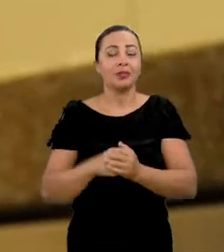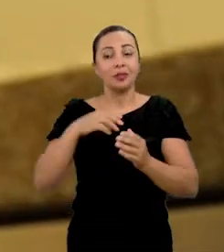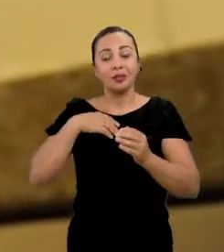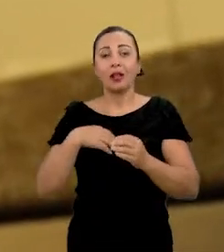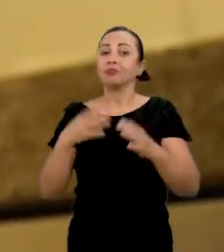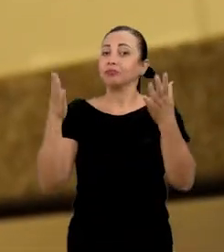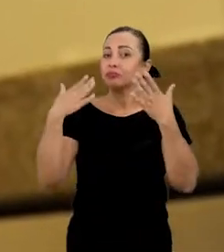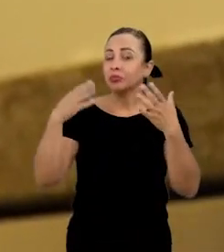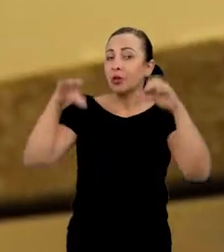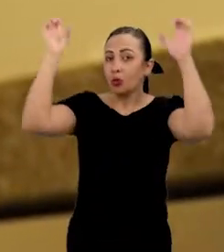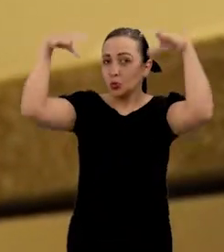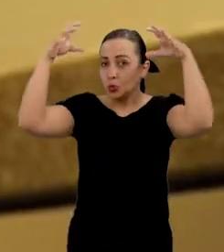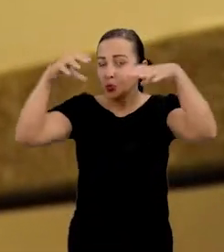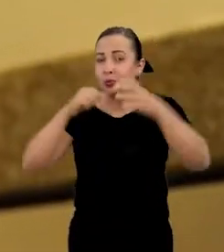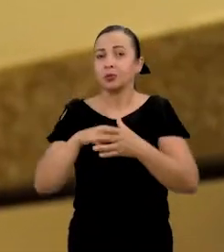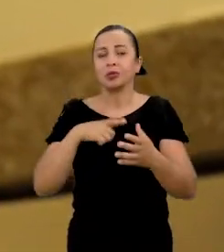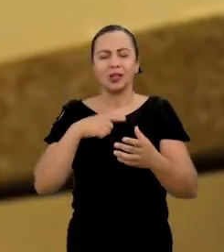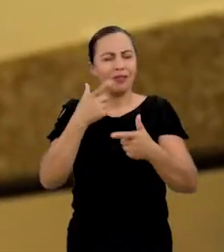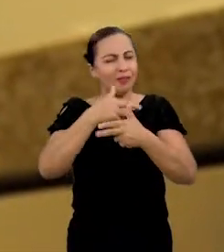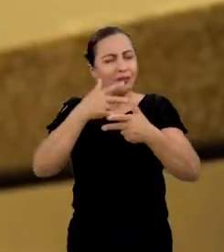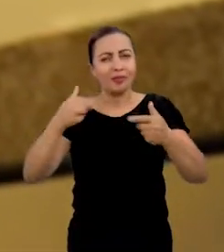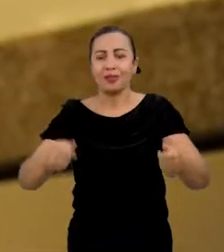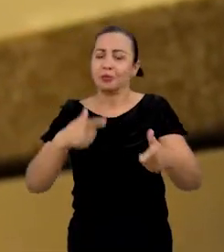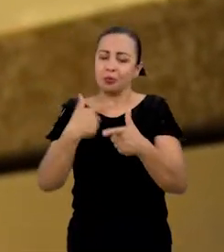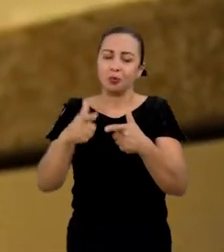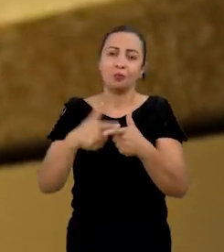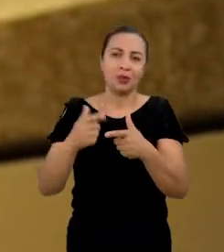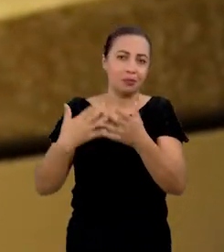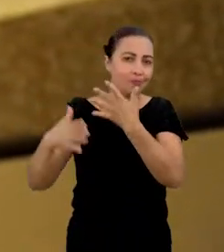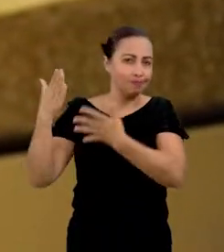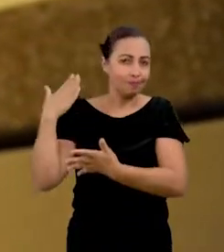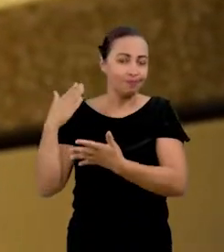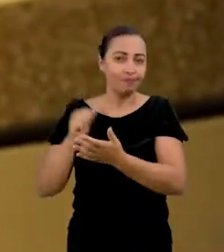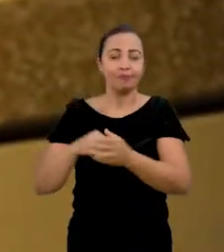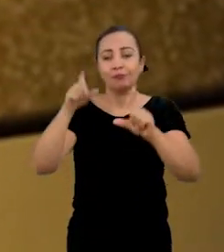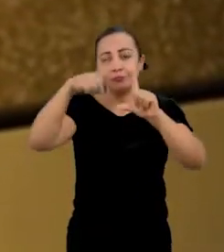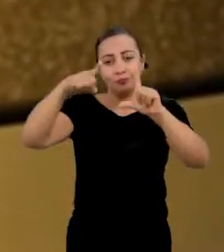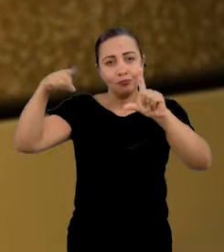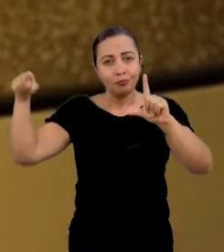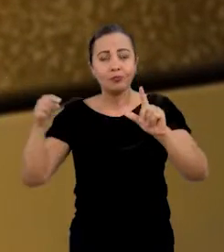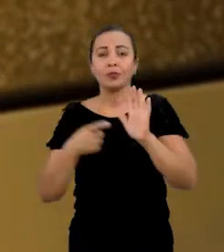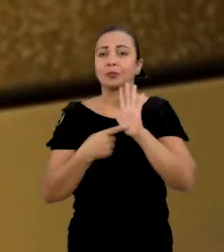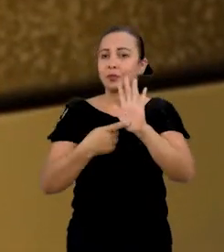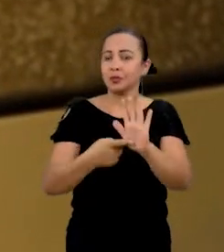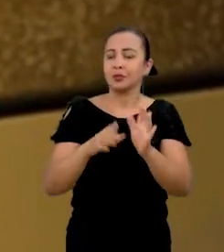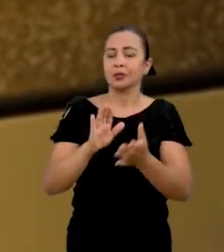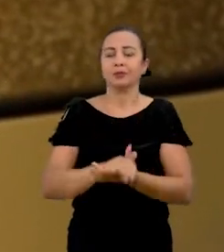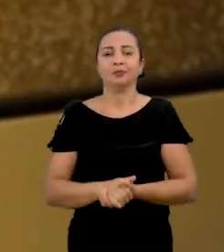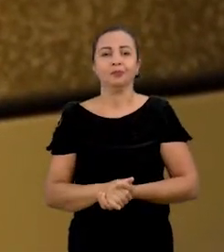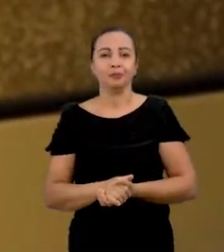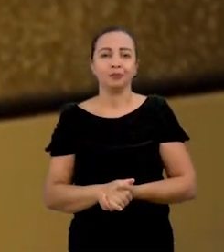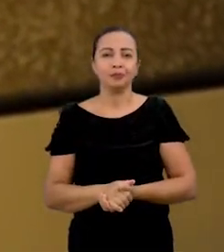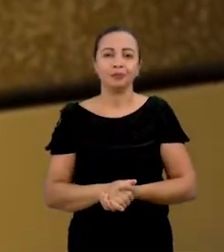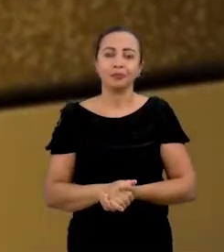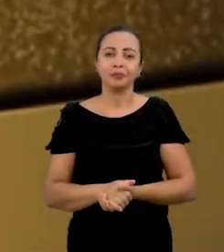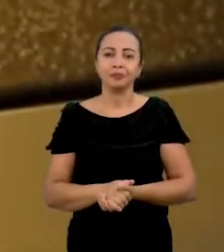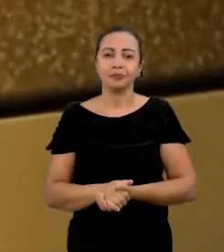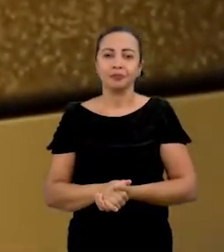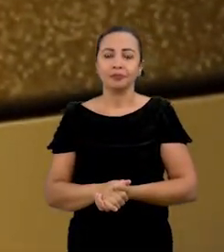as estações oficiais elas tiveram diversos problemas recentemente com os dados que foram mensurados.